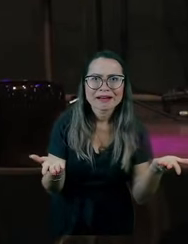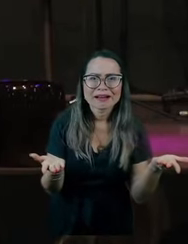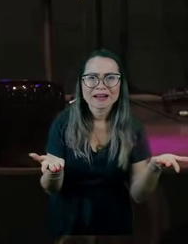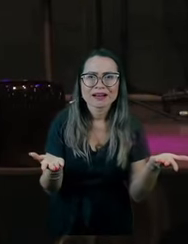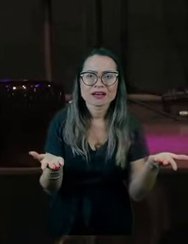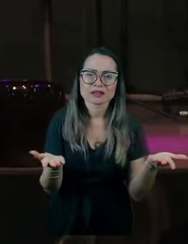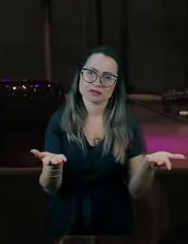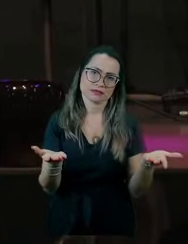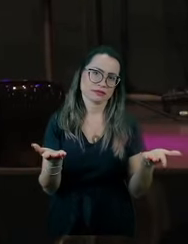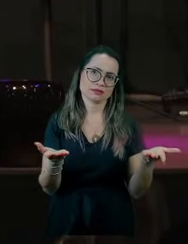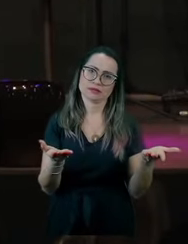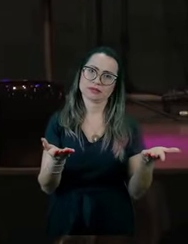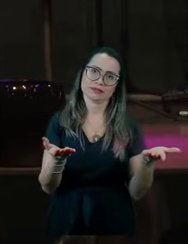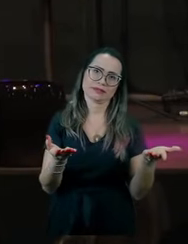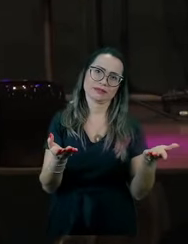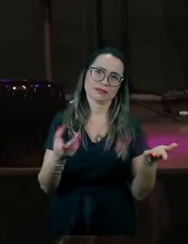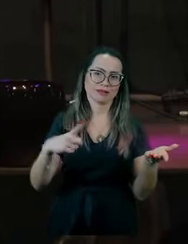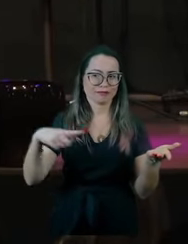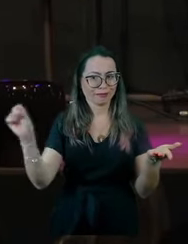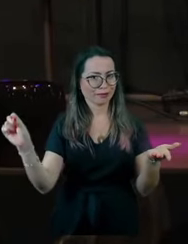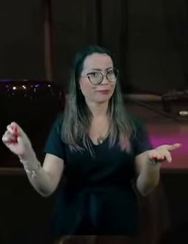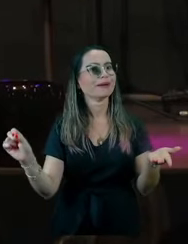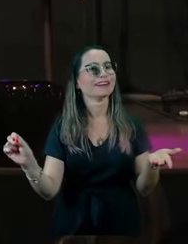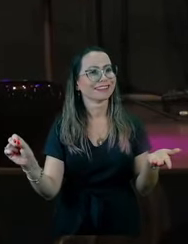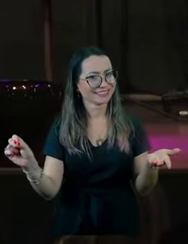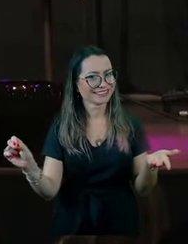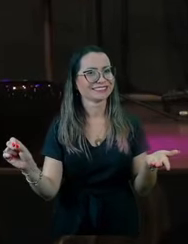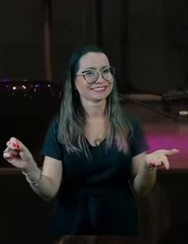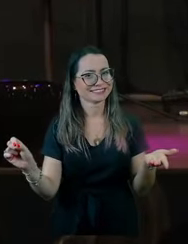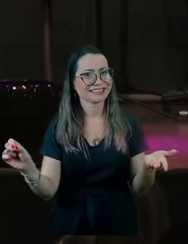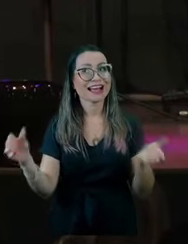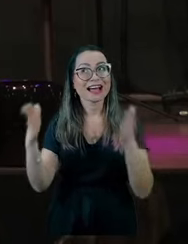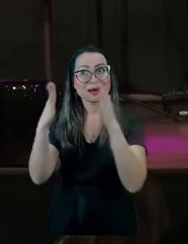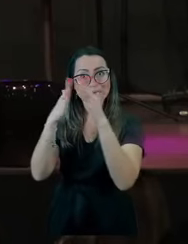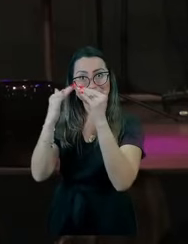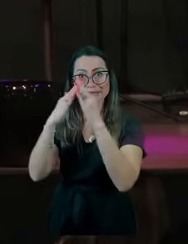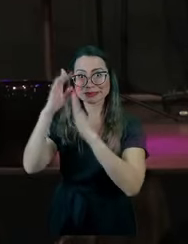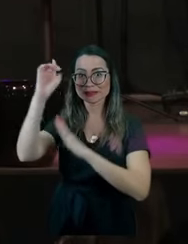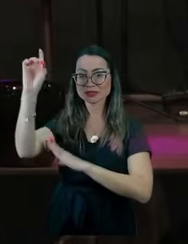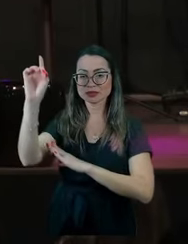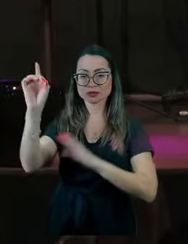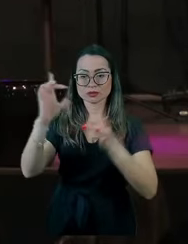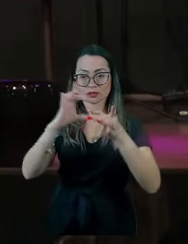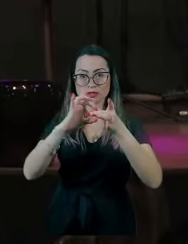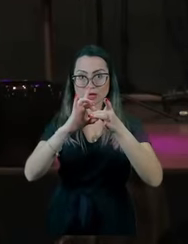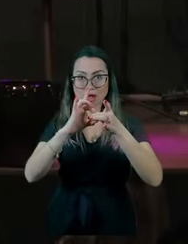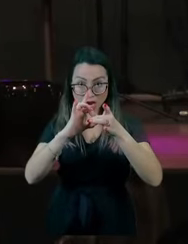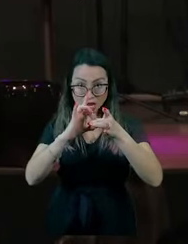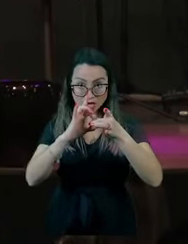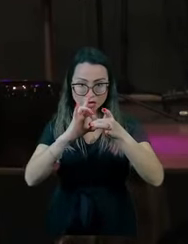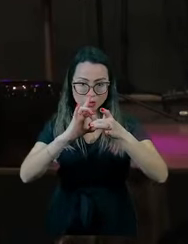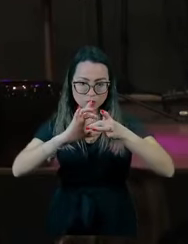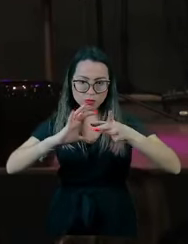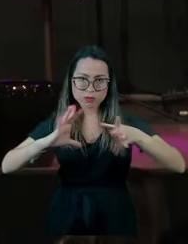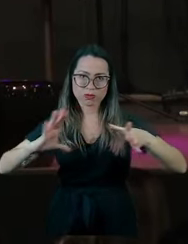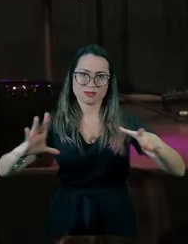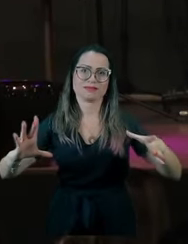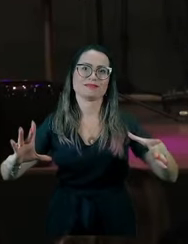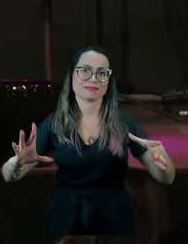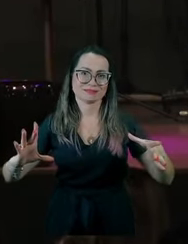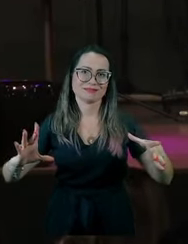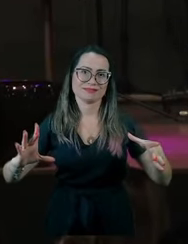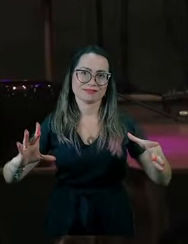troque de mesa. Troque de mesa, peça para o Senhor desconectar você desse lugar. Bom, e